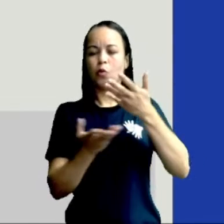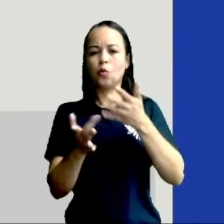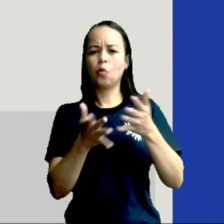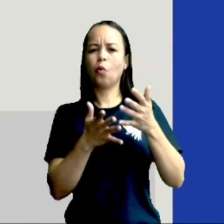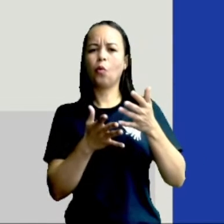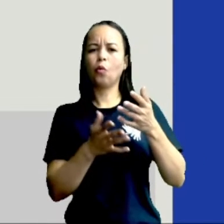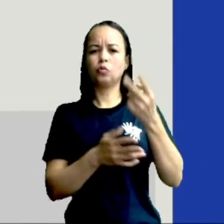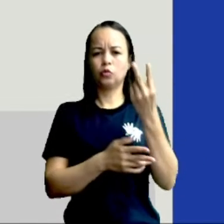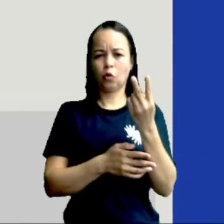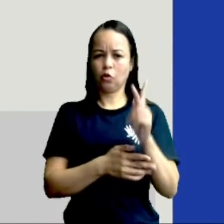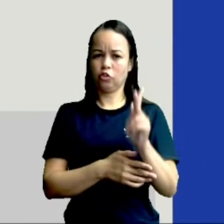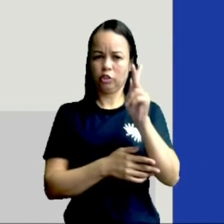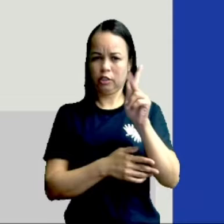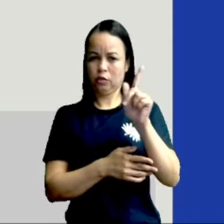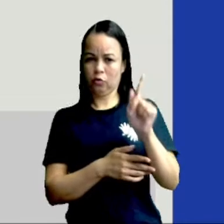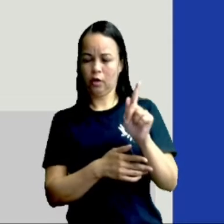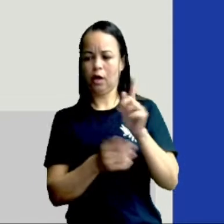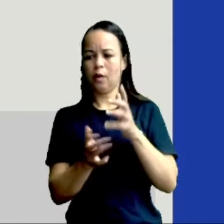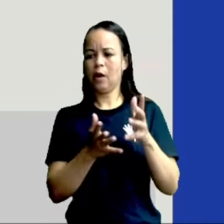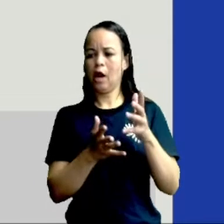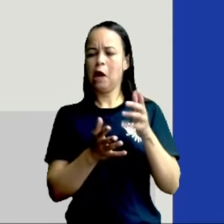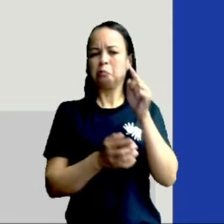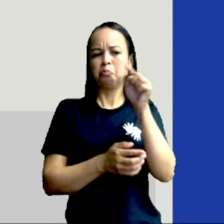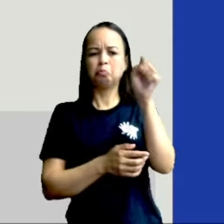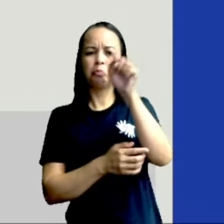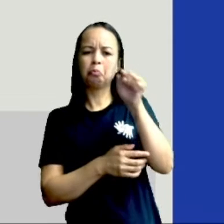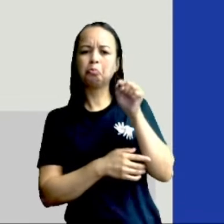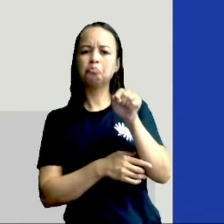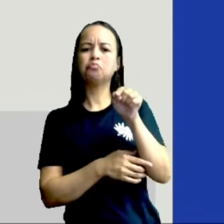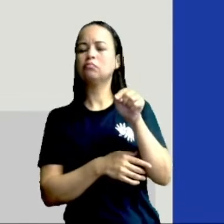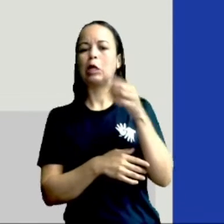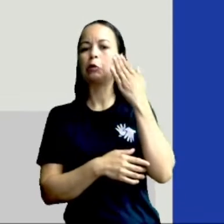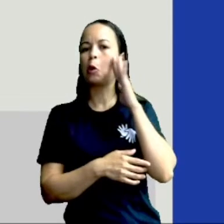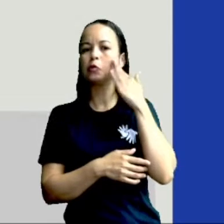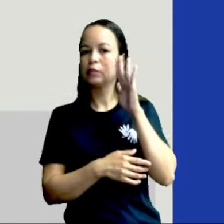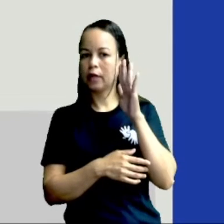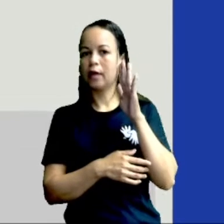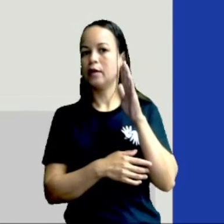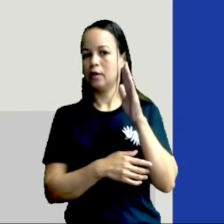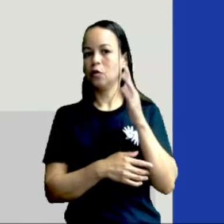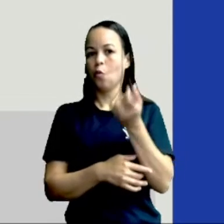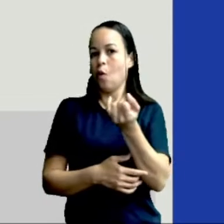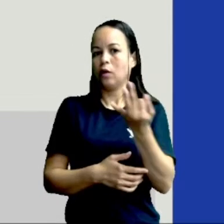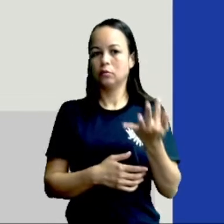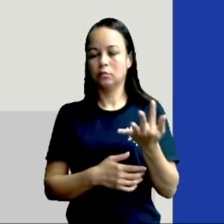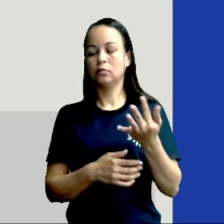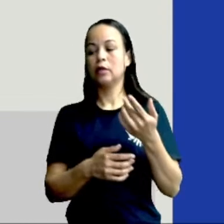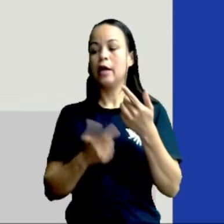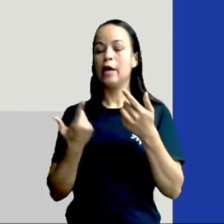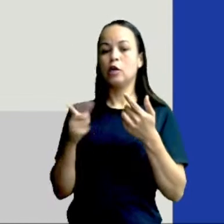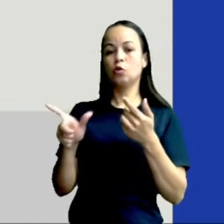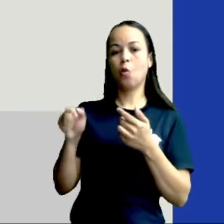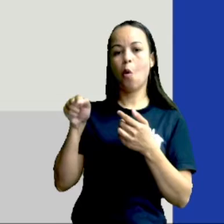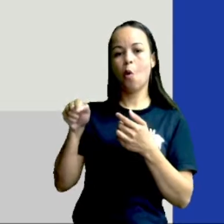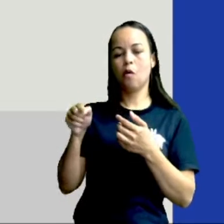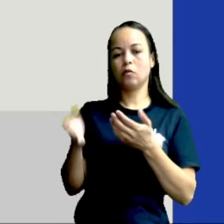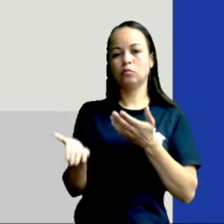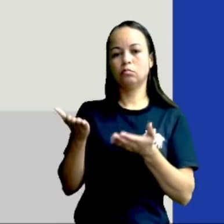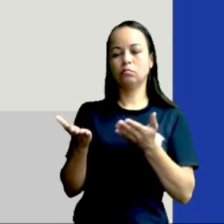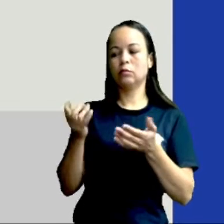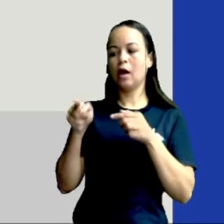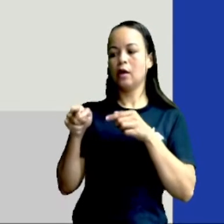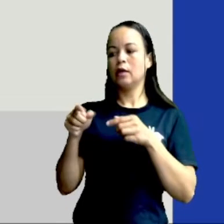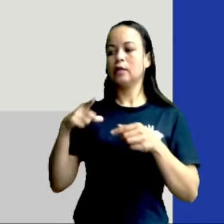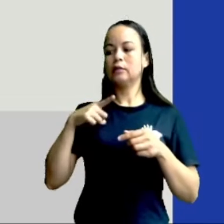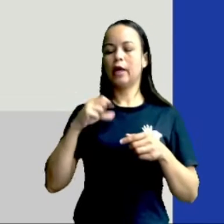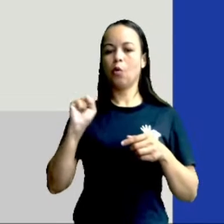um peso de 2 quilos e 2 que eu não sei o valor do peso, tá? E no outro prato da balança tem